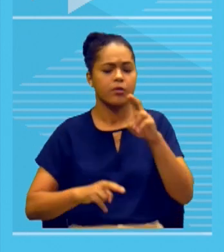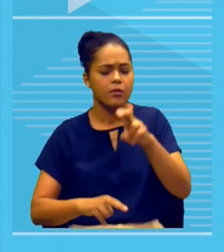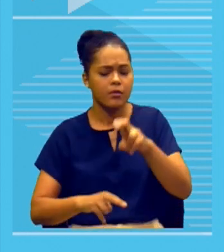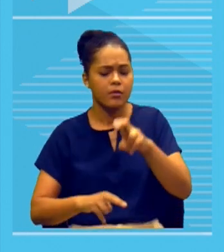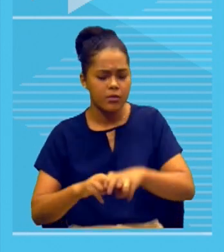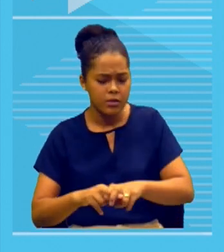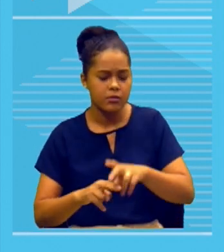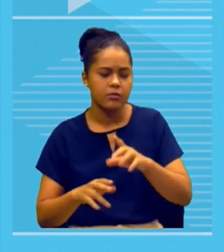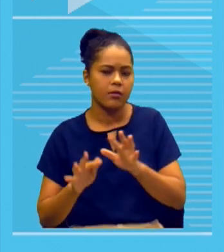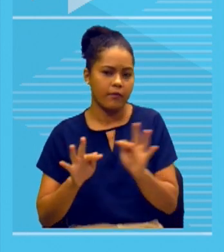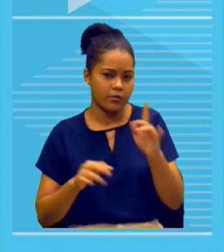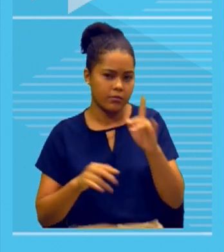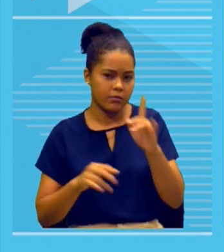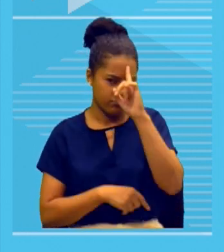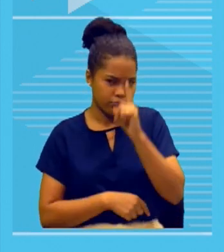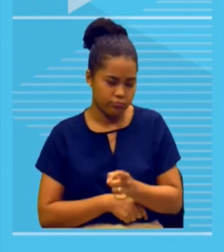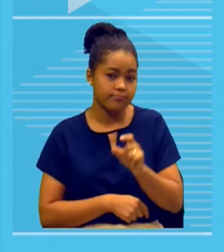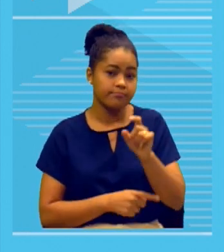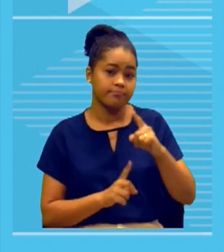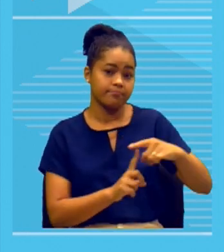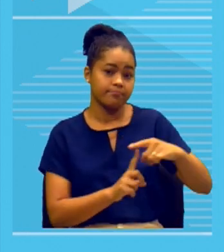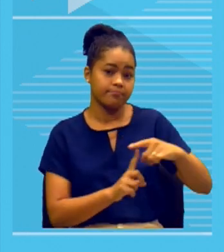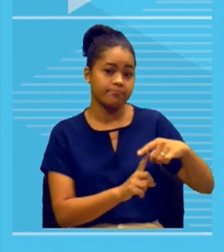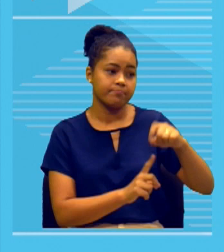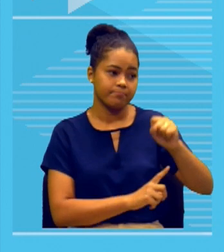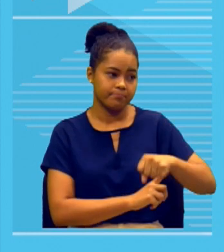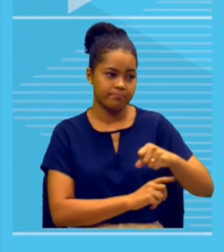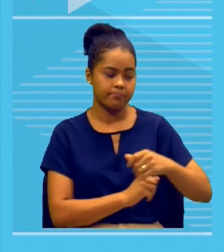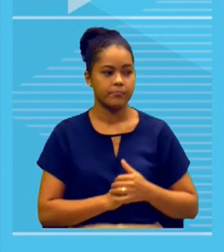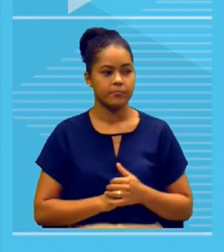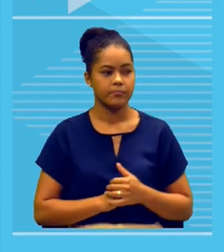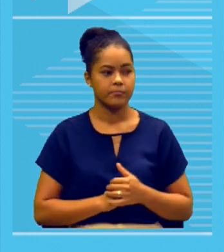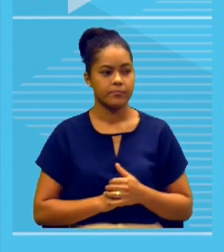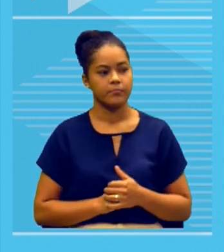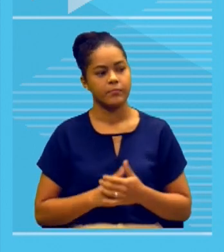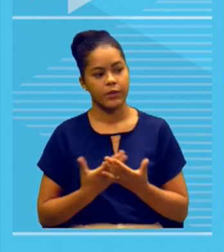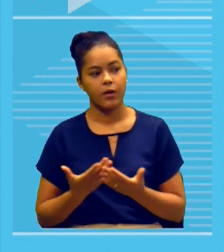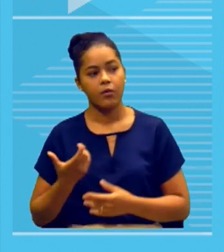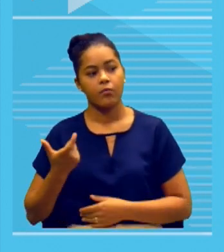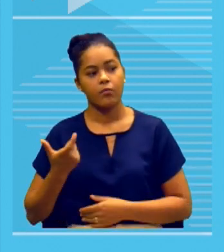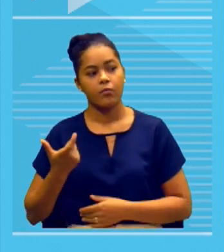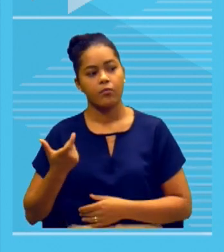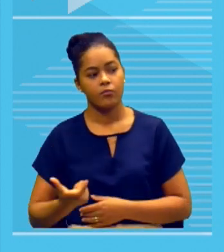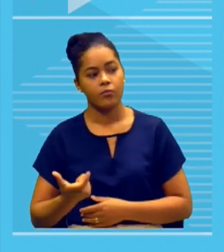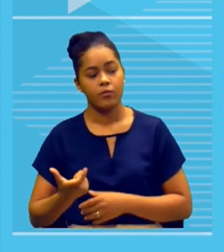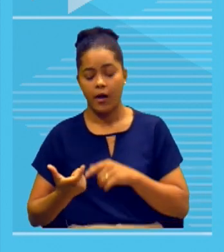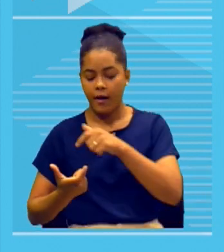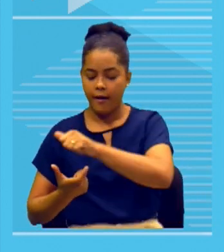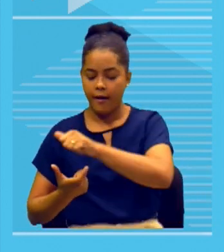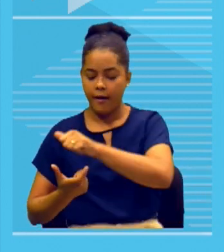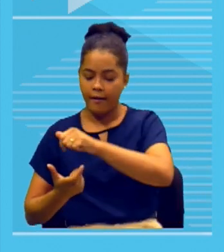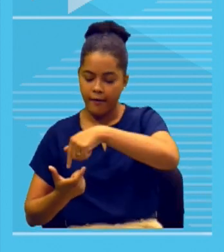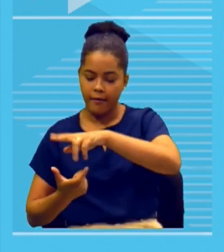ó apareceu vírgula Apareceu pausa é ênclise viu aqui